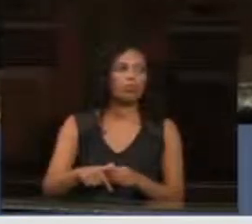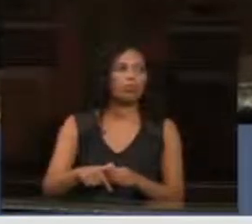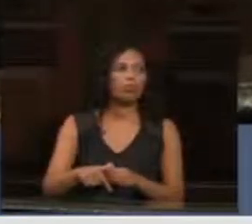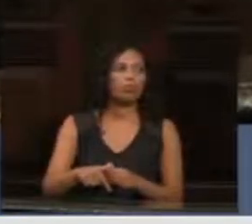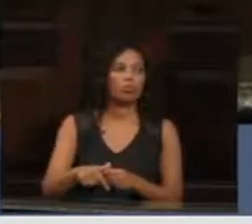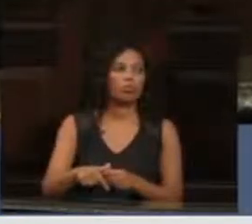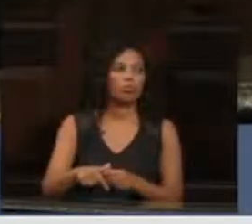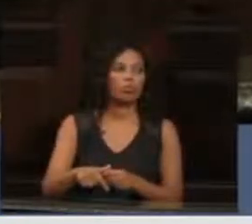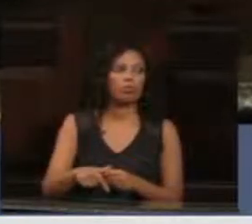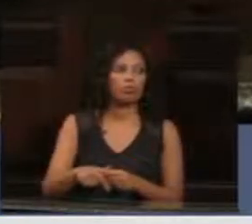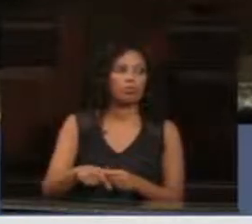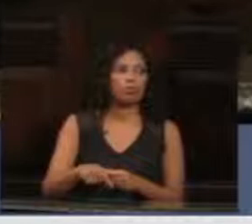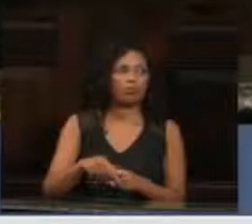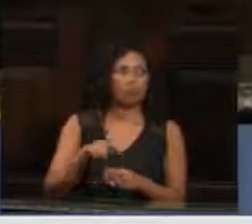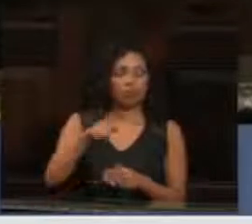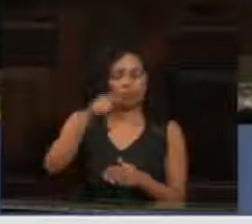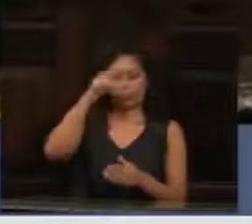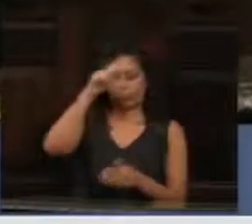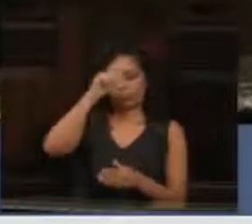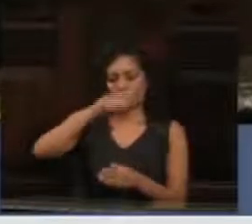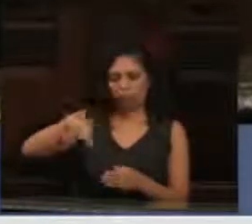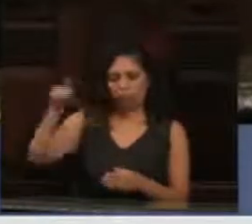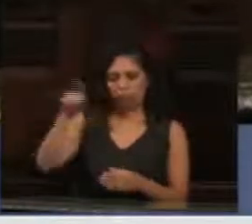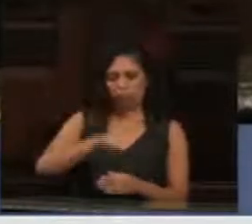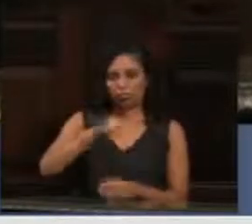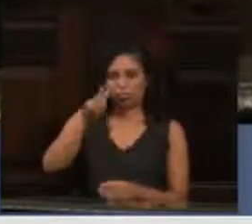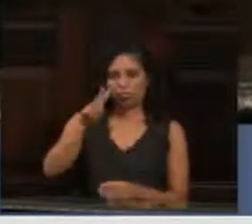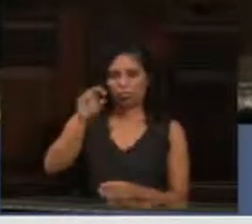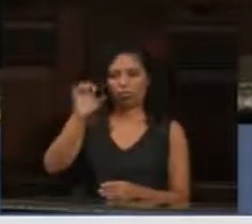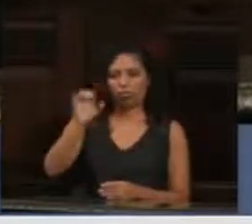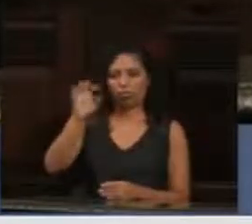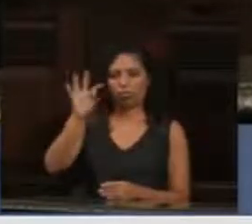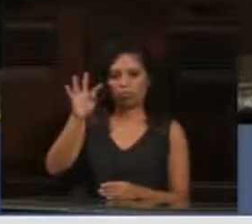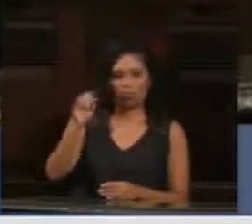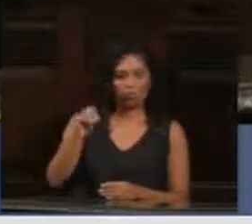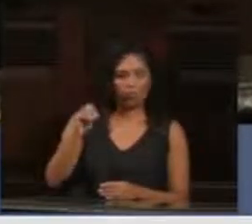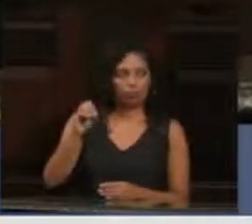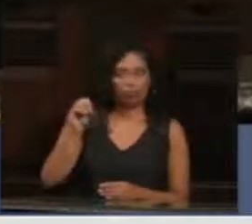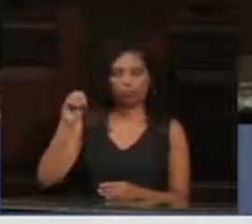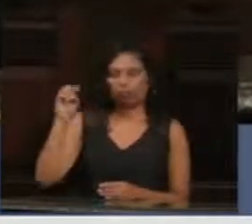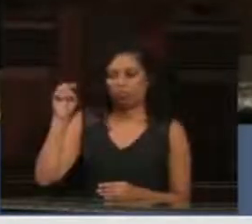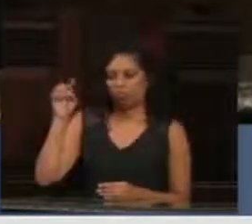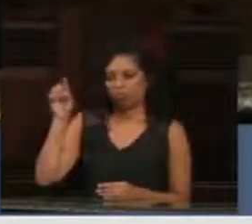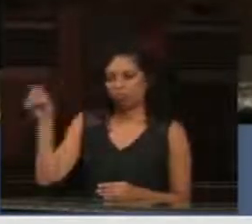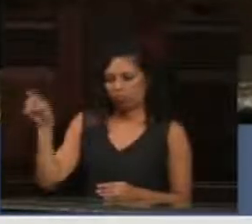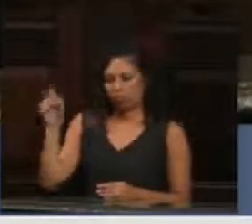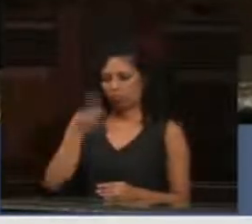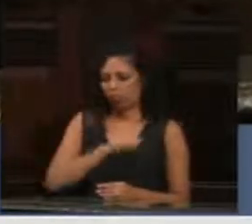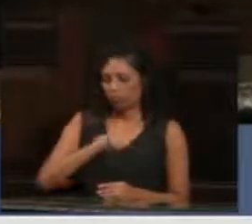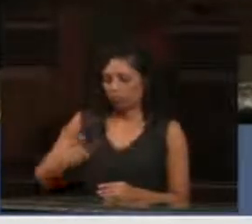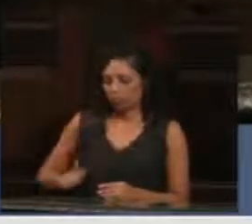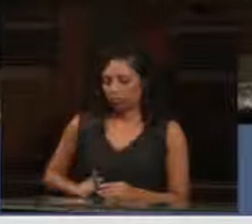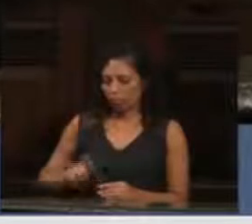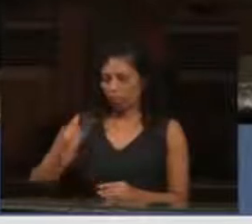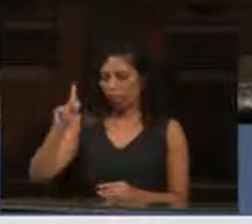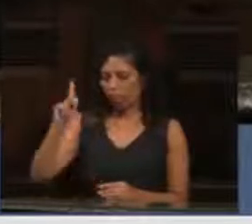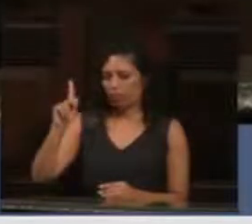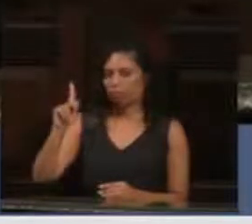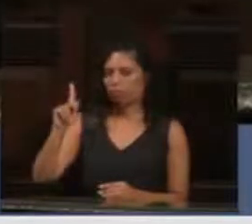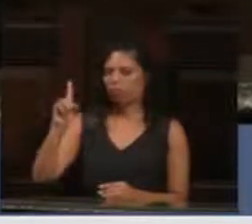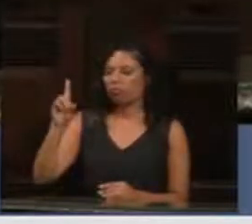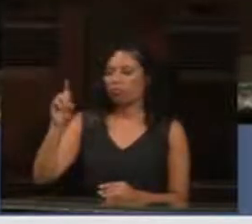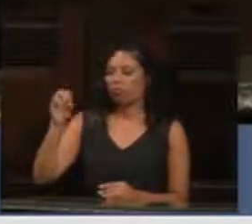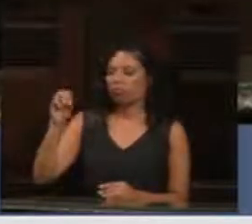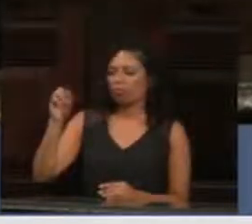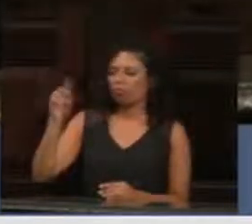a derrubada do veto aposto pelo governador interino Francisco